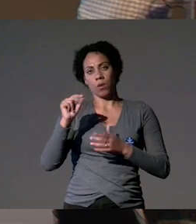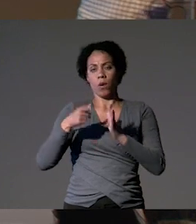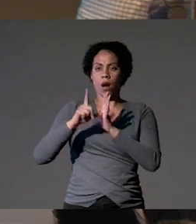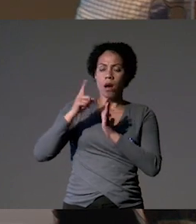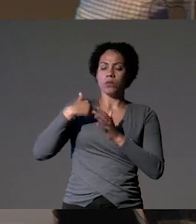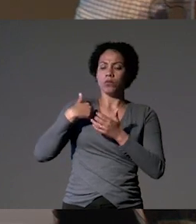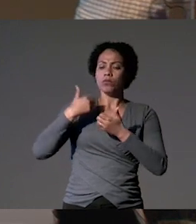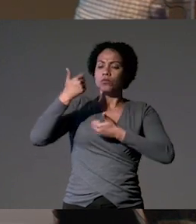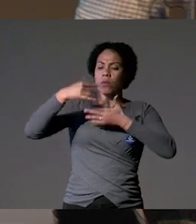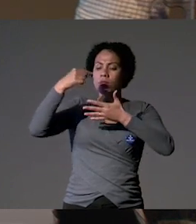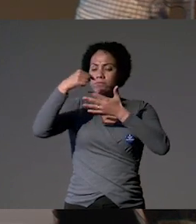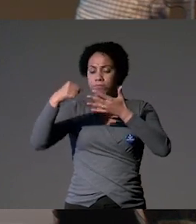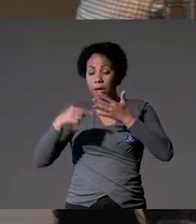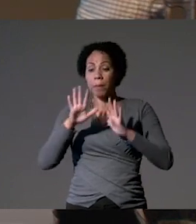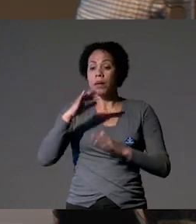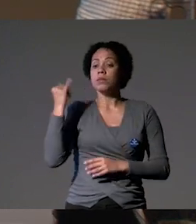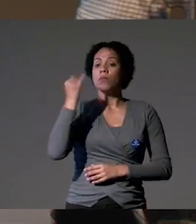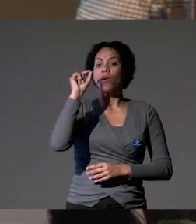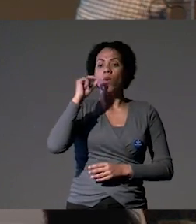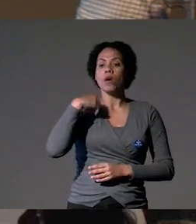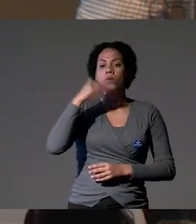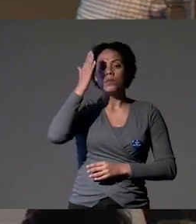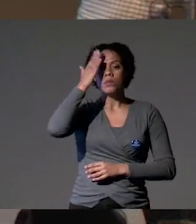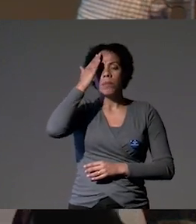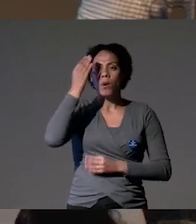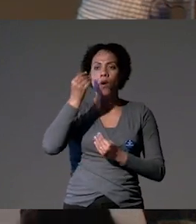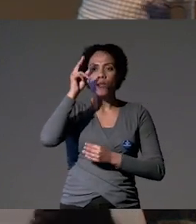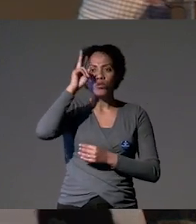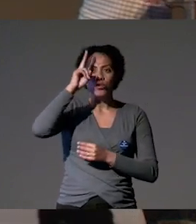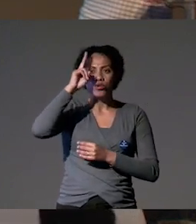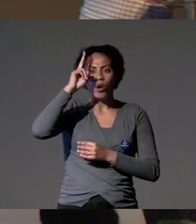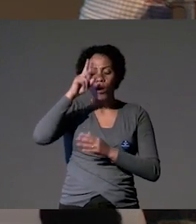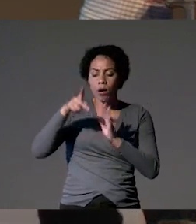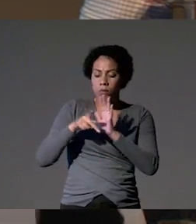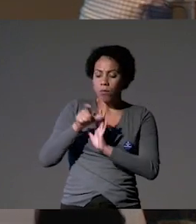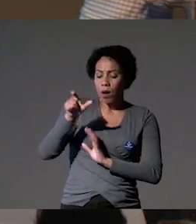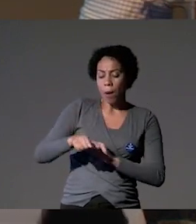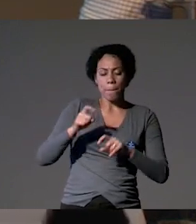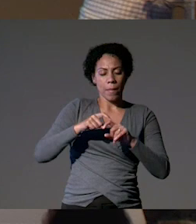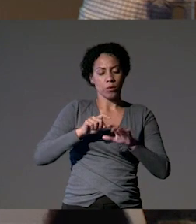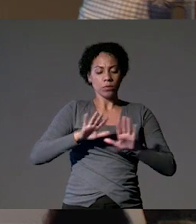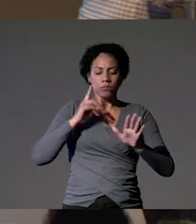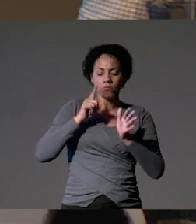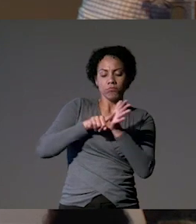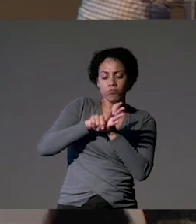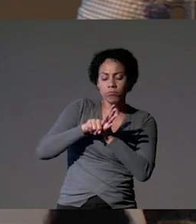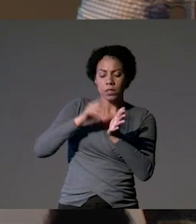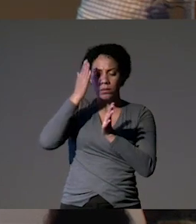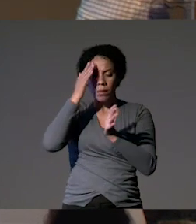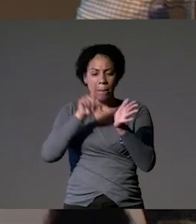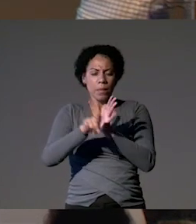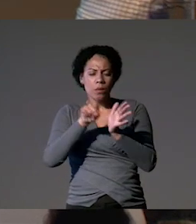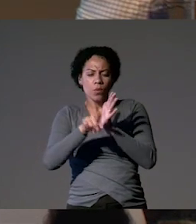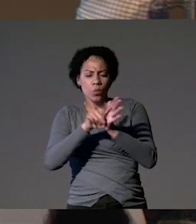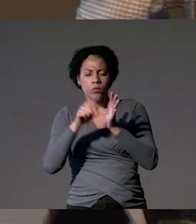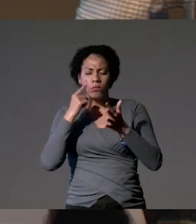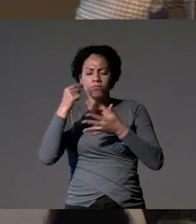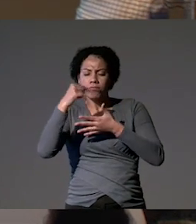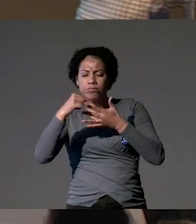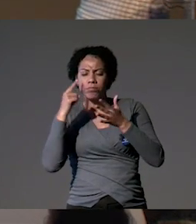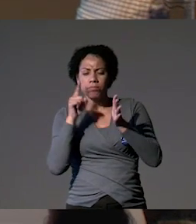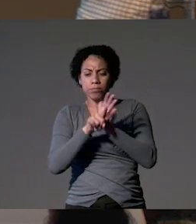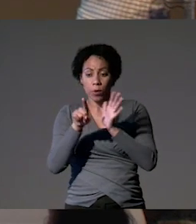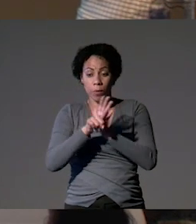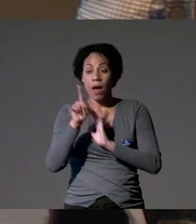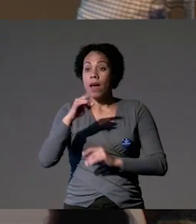meio, é fazer uma anamnese. A anamnese é a história clínica que o médico faz, e nessa anamnese é